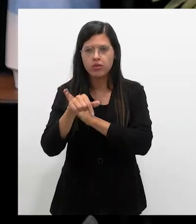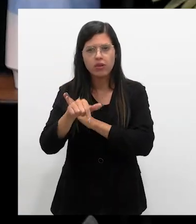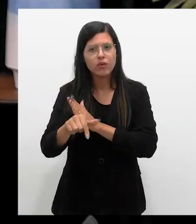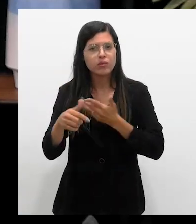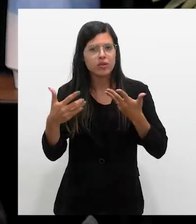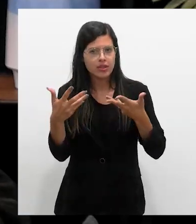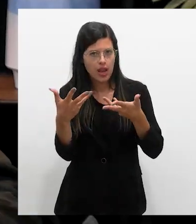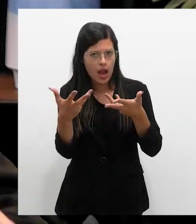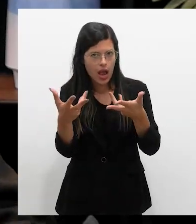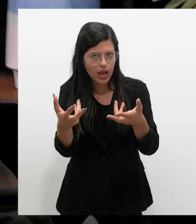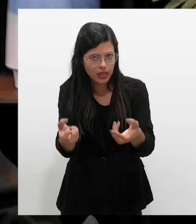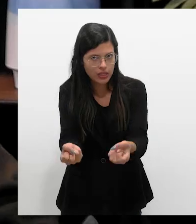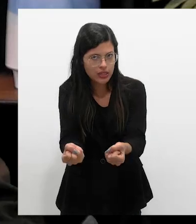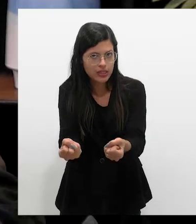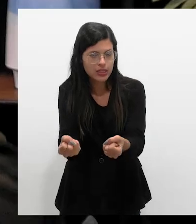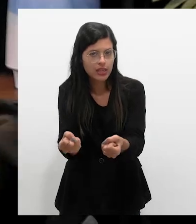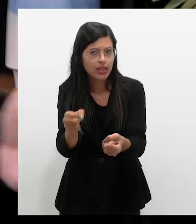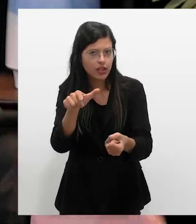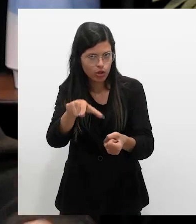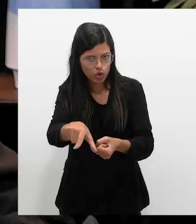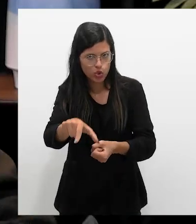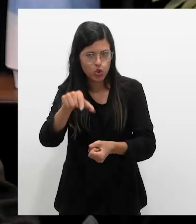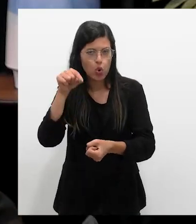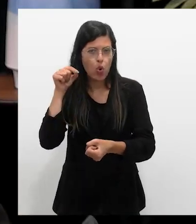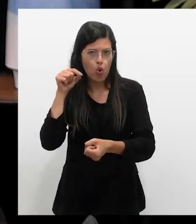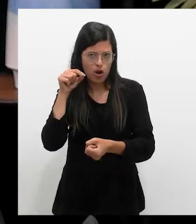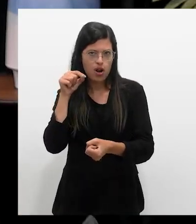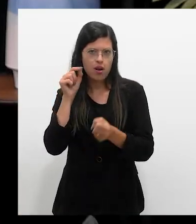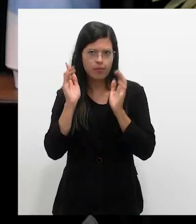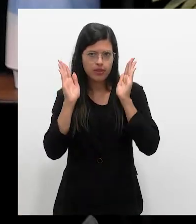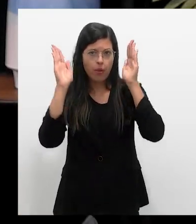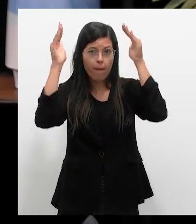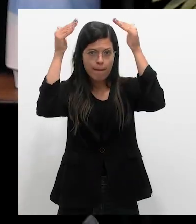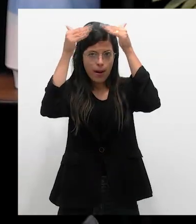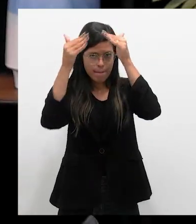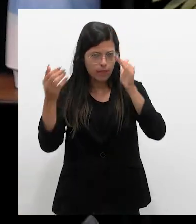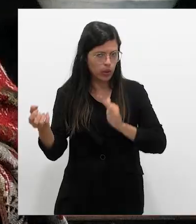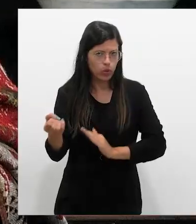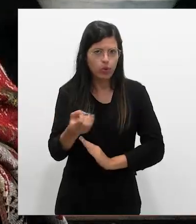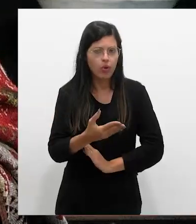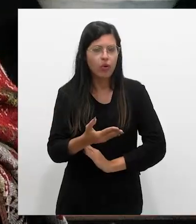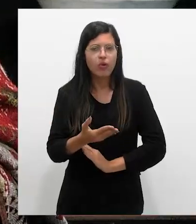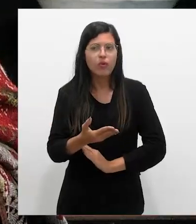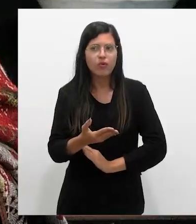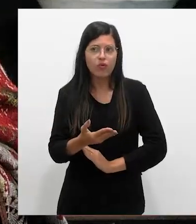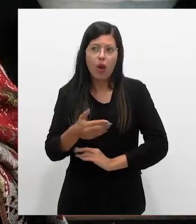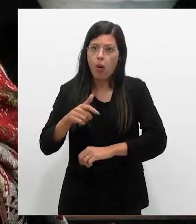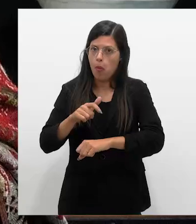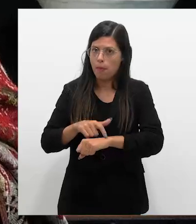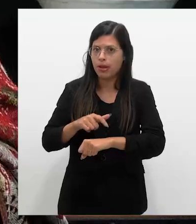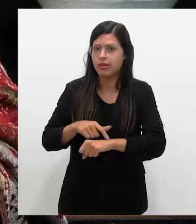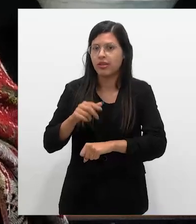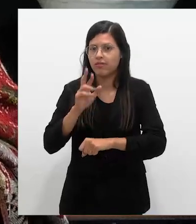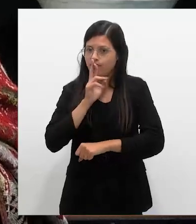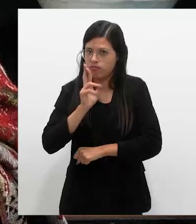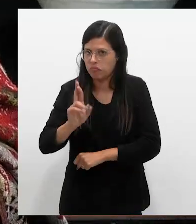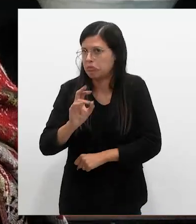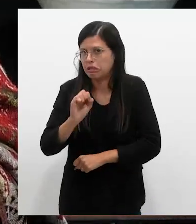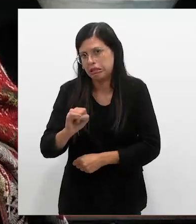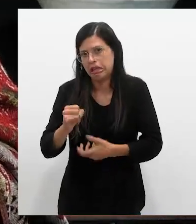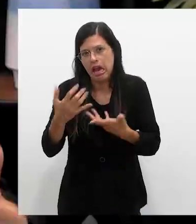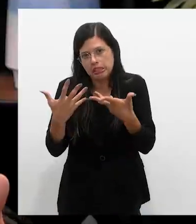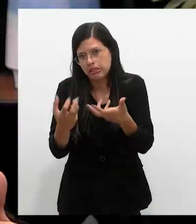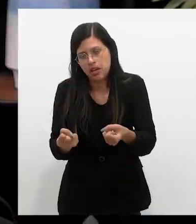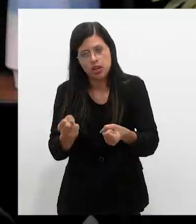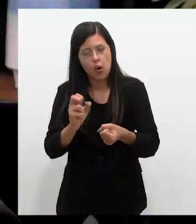ele: aceitas tua eleição canônica para sumo pontífice? E aí é o momento crucial em que ele vai dizer se aceita